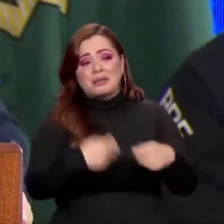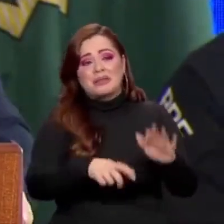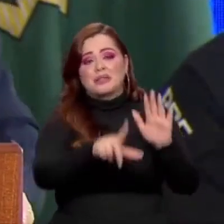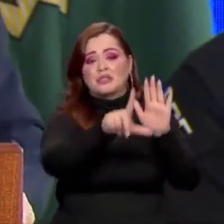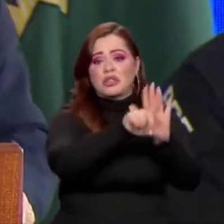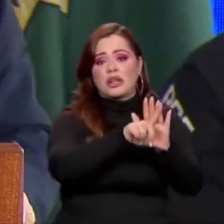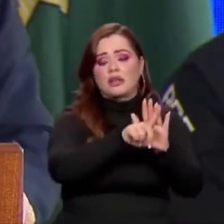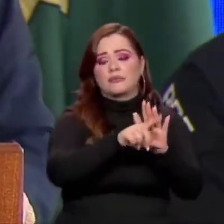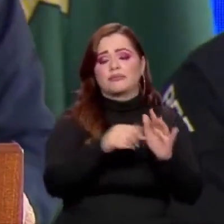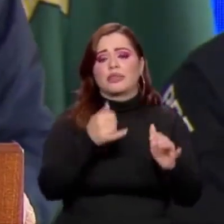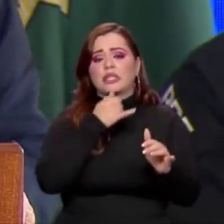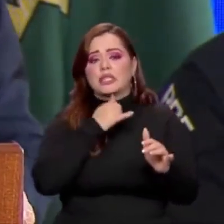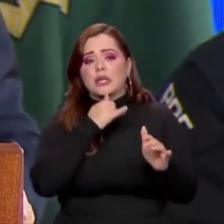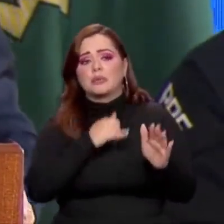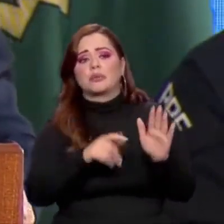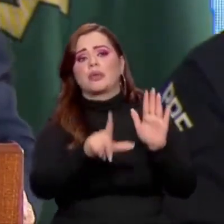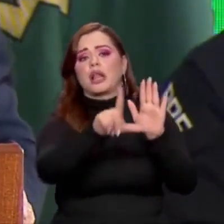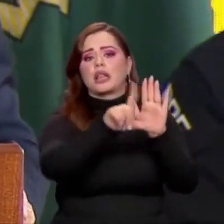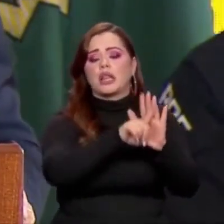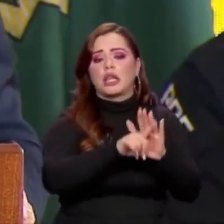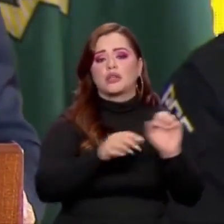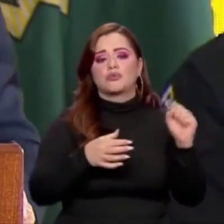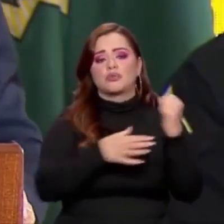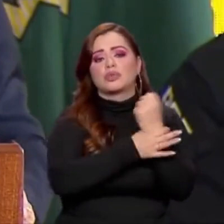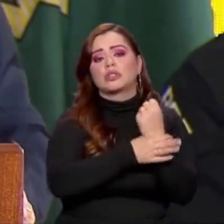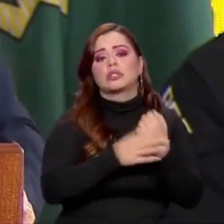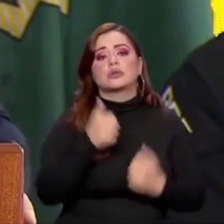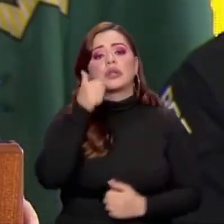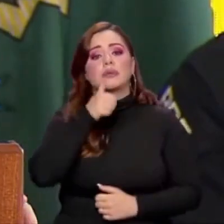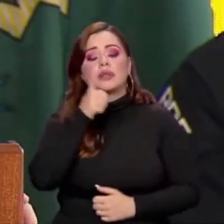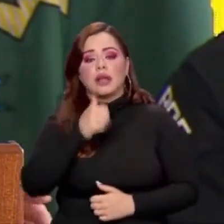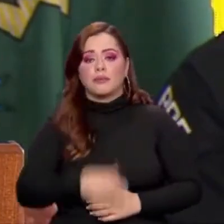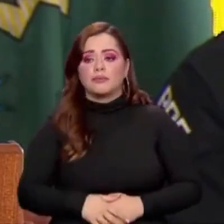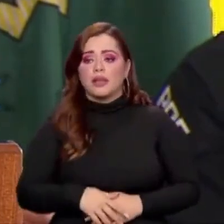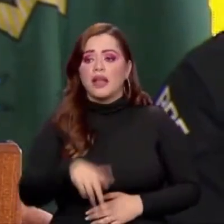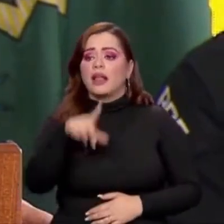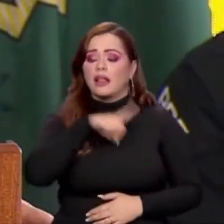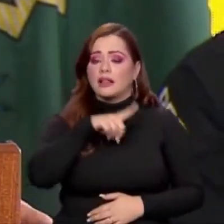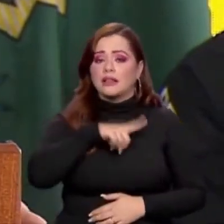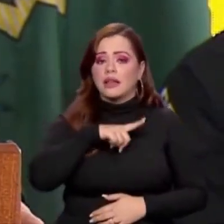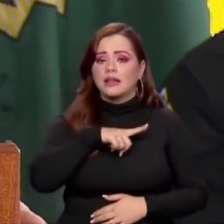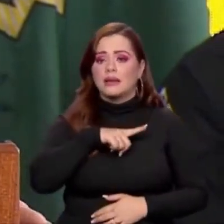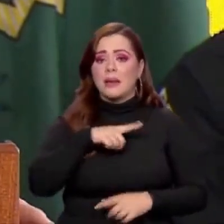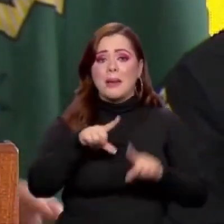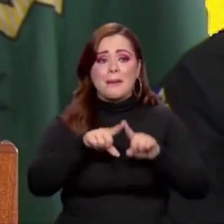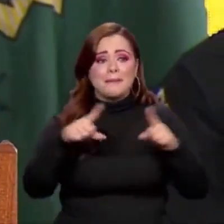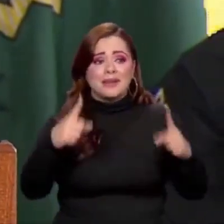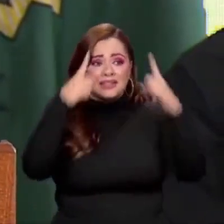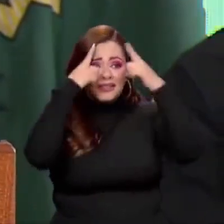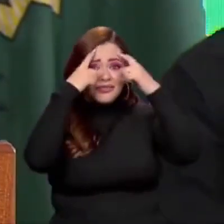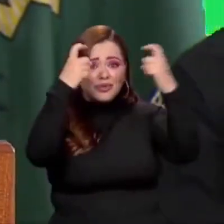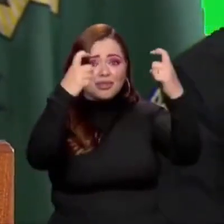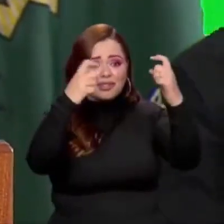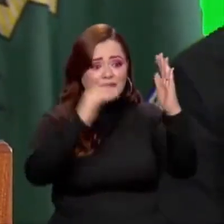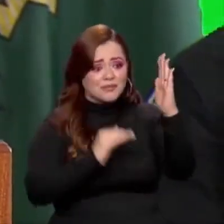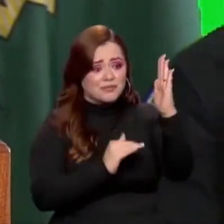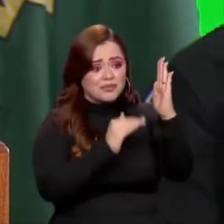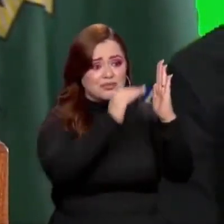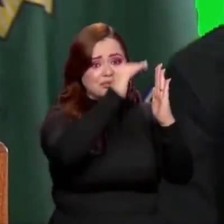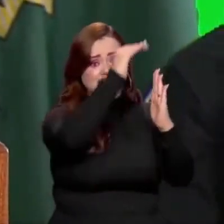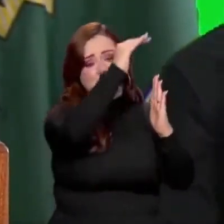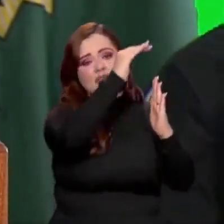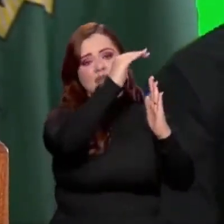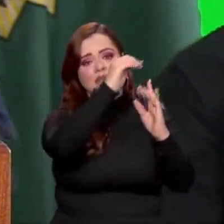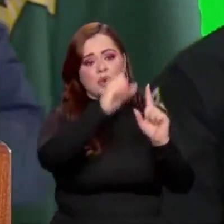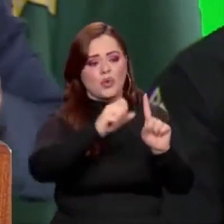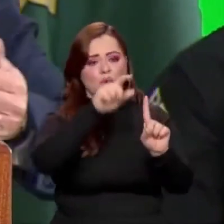mulher, elas existem. Mas a violência contra a mulher cresce todo santo dia.